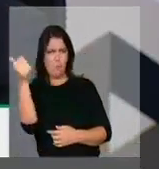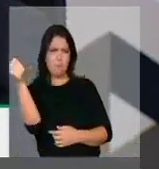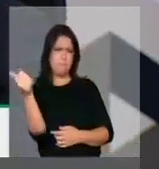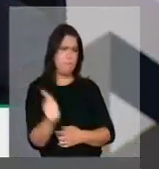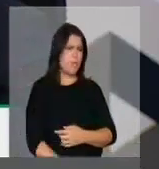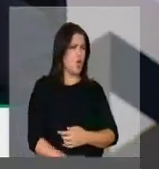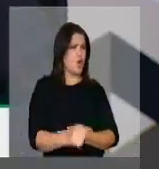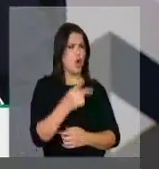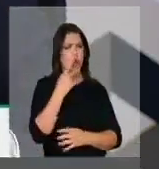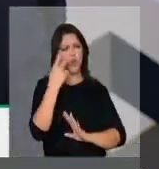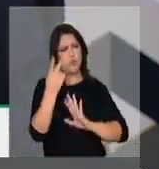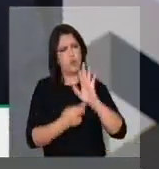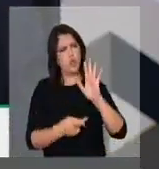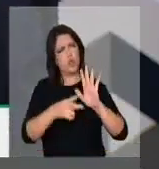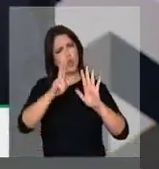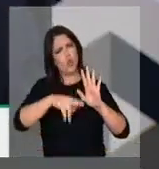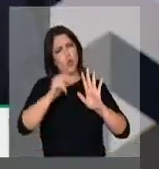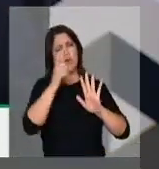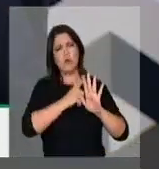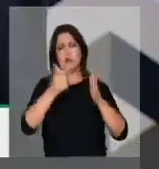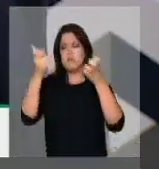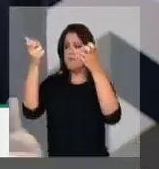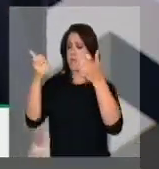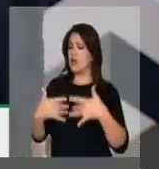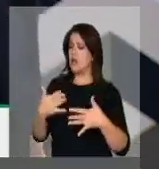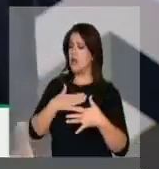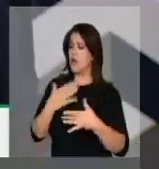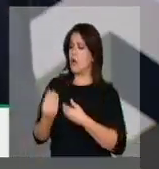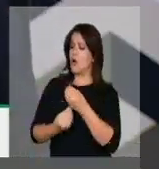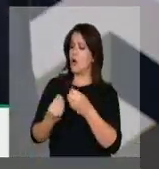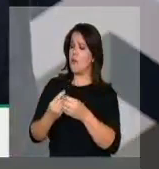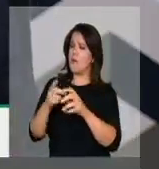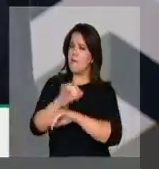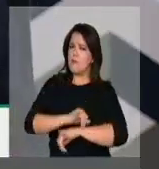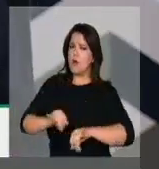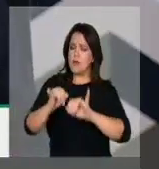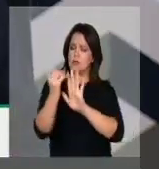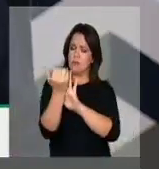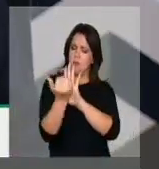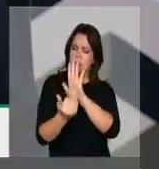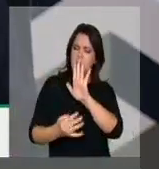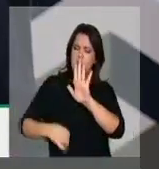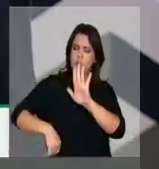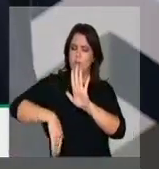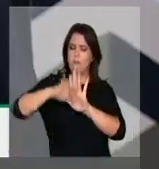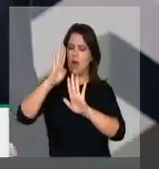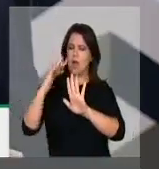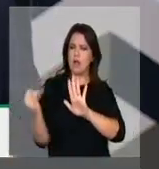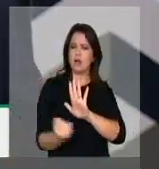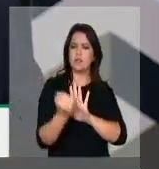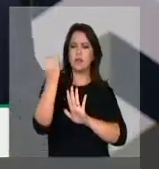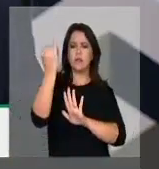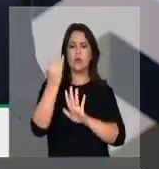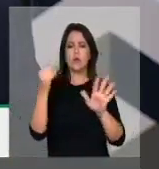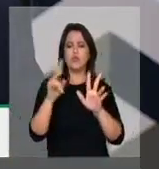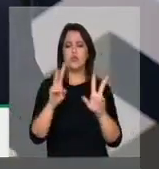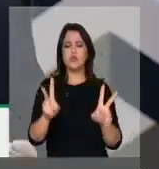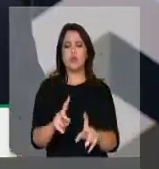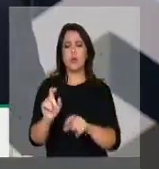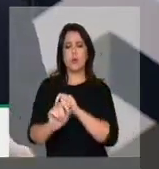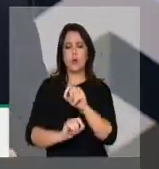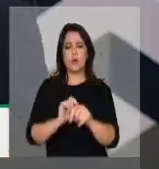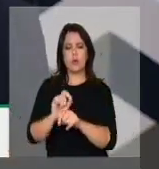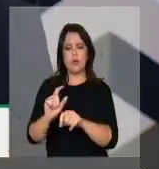o pior dos projetos. Só nunca conseguem me explicar como esses dados, que hoje são talvez um dos mais relevantes em